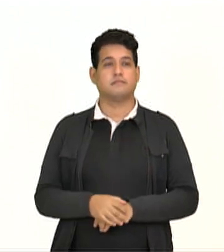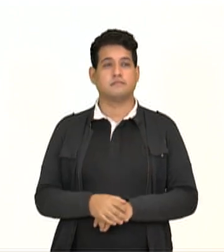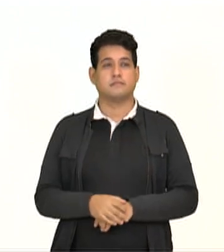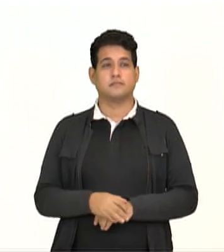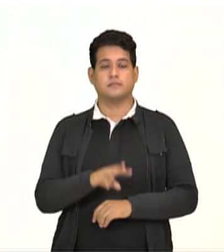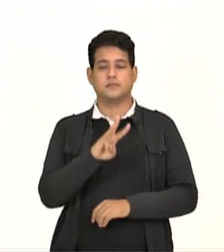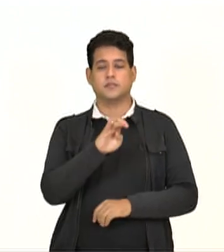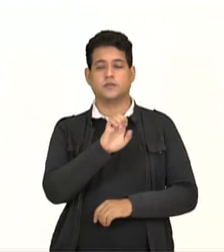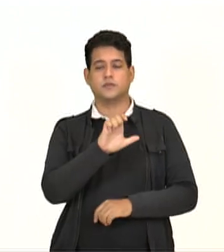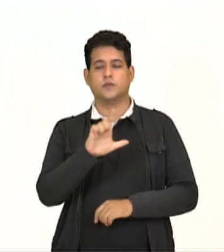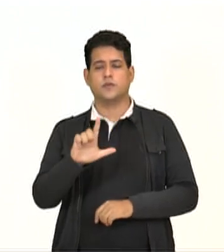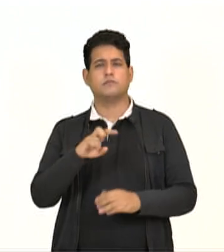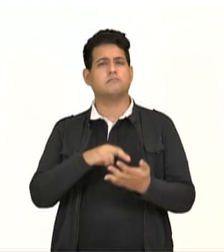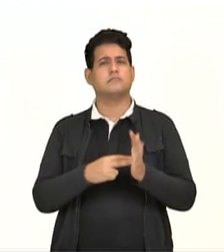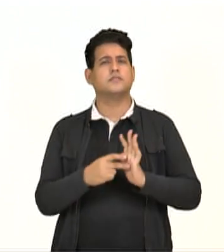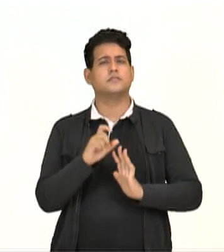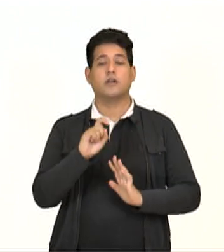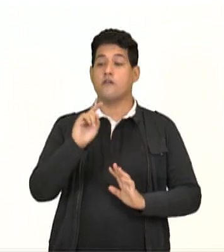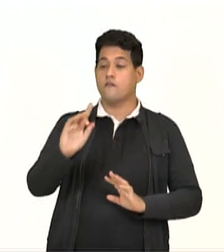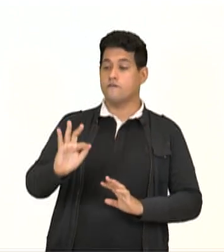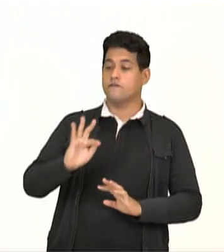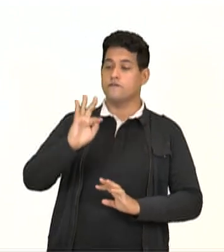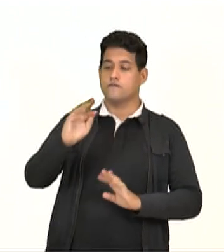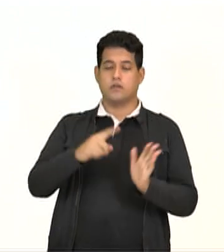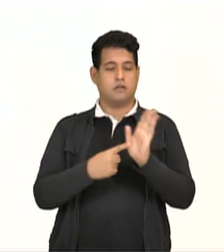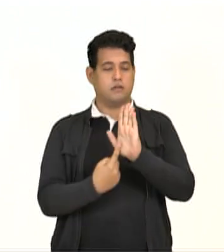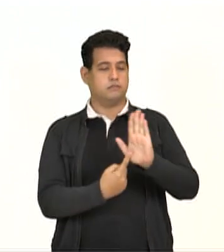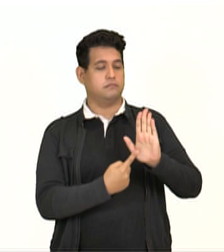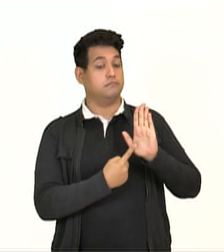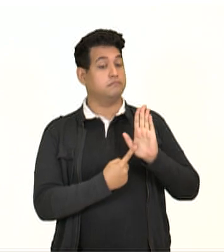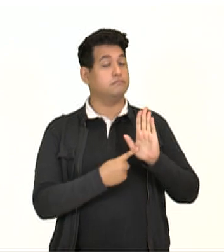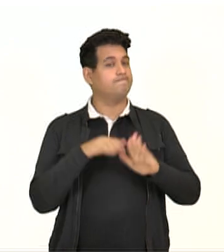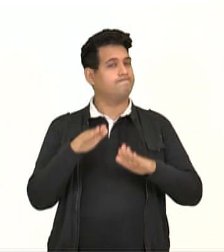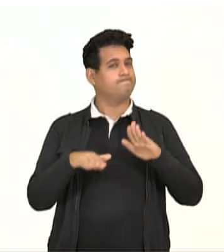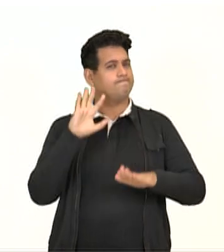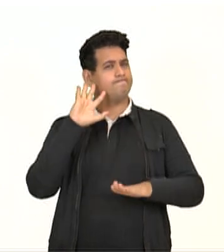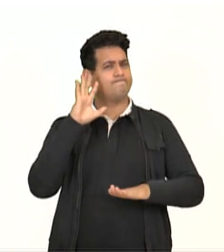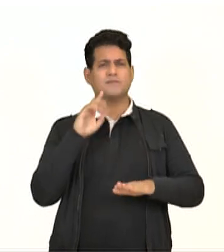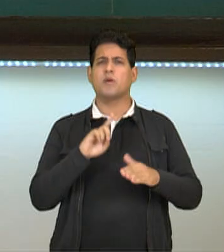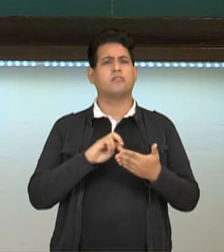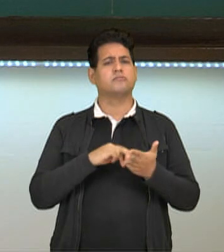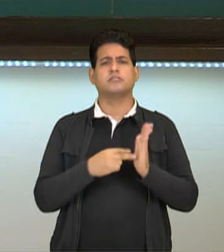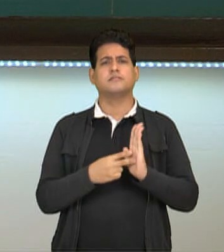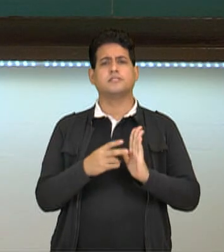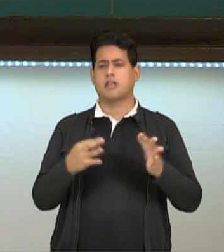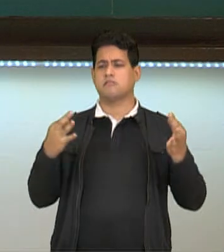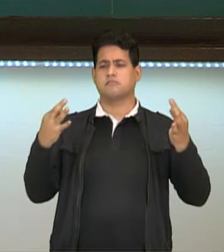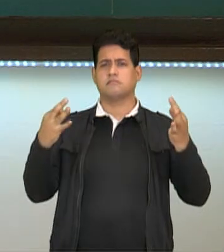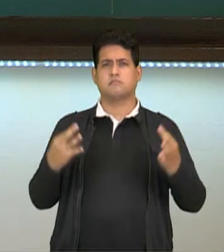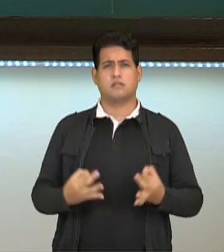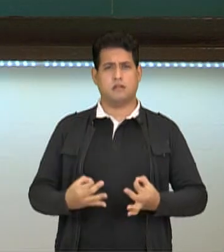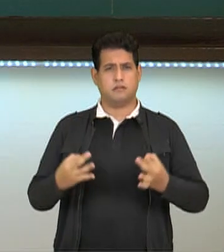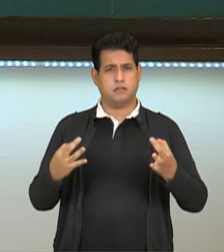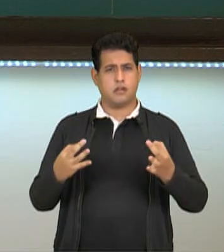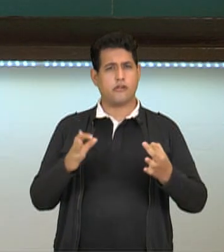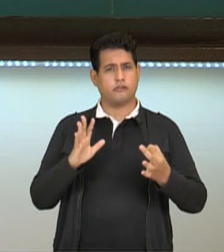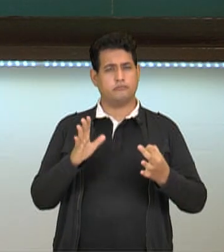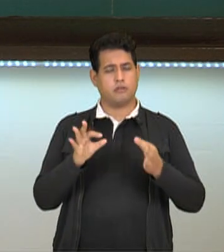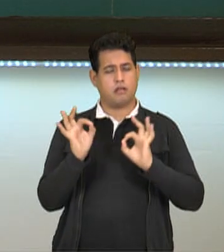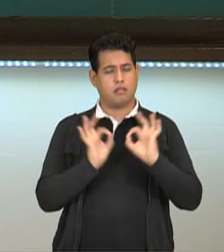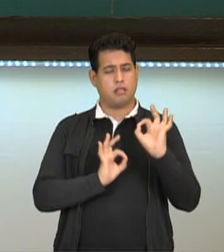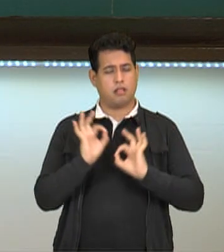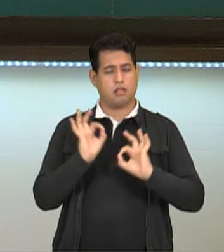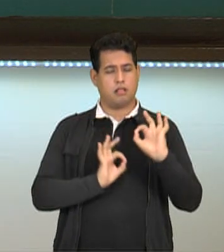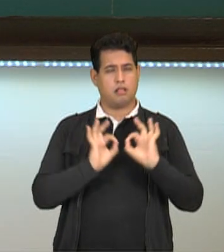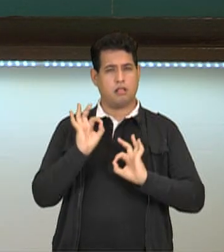will é usado para situações do futuro que expressam uma previsão, mas não é uma previsão exata que eu já vinha